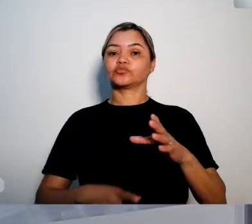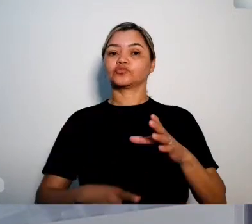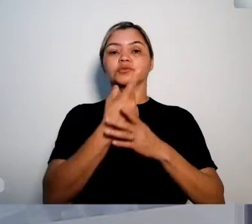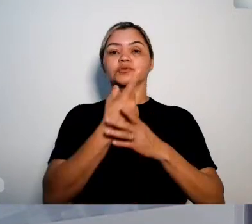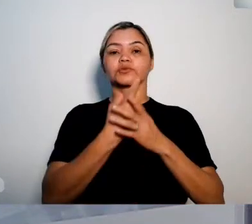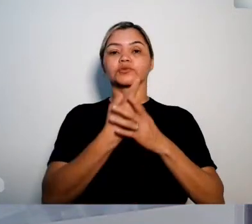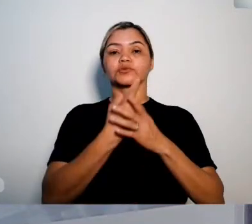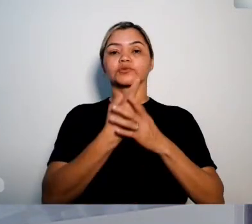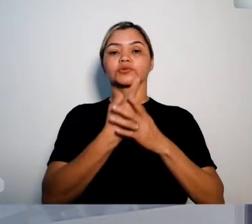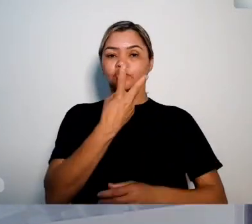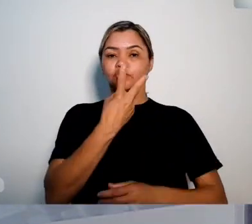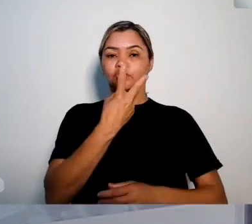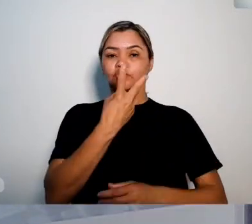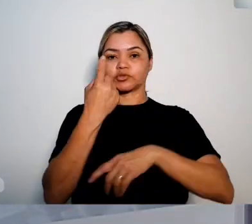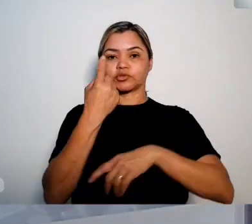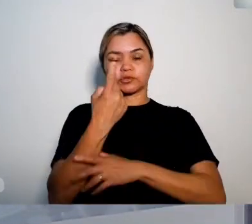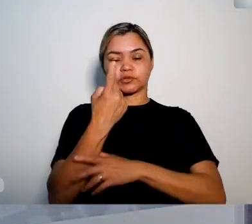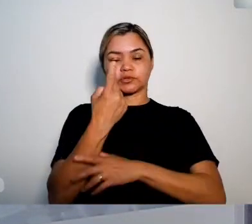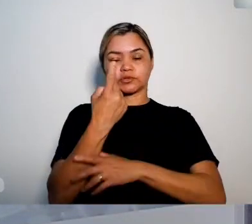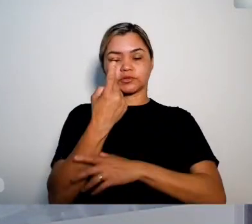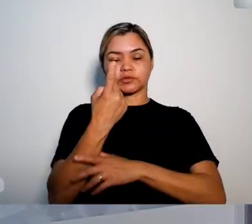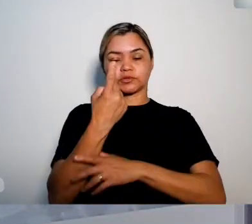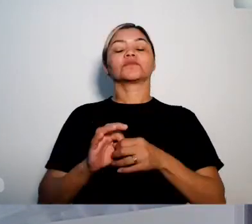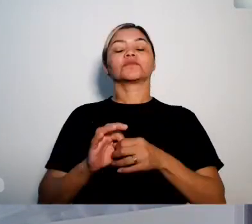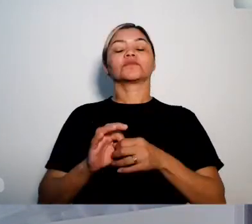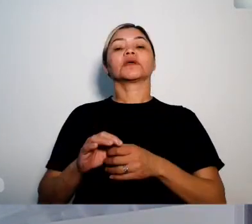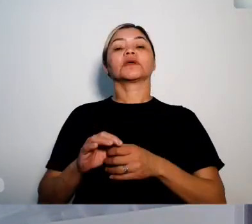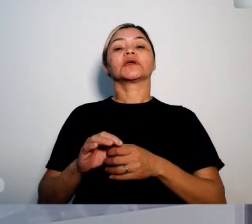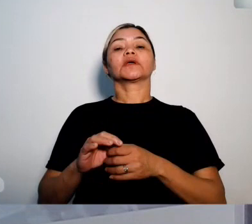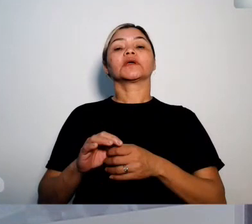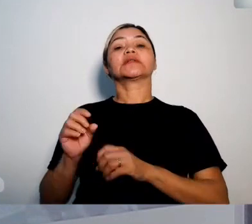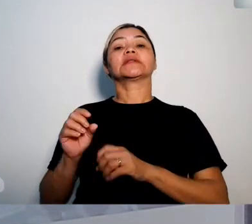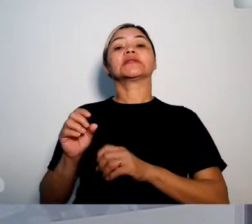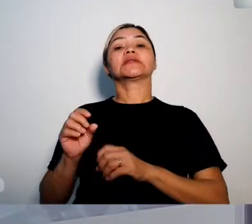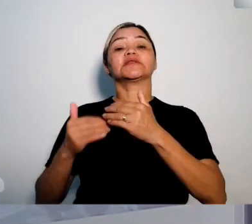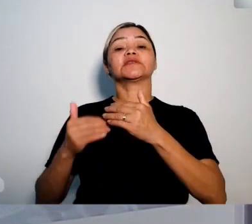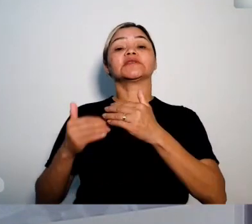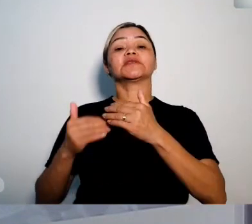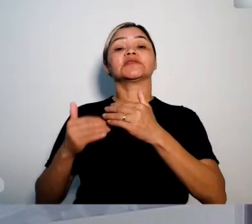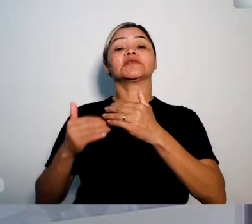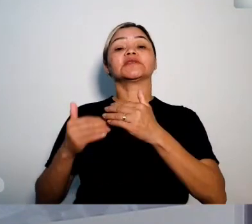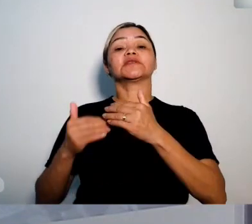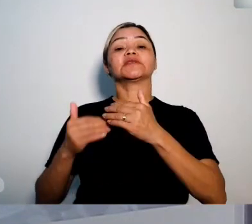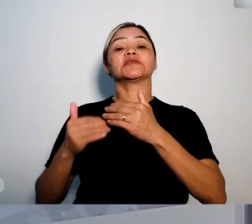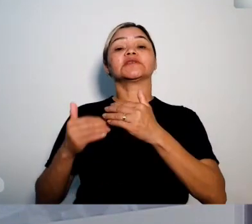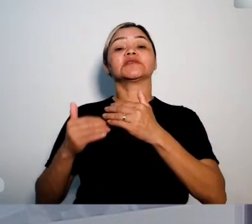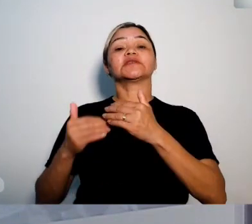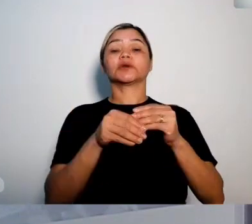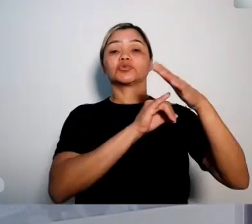juntando com a Secretaria de Relações Institucionais. e também está criando a